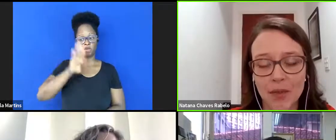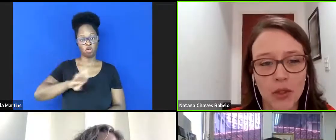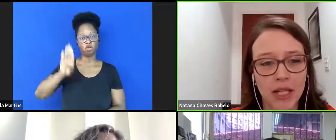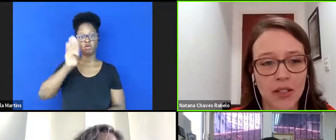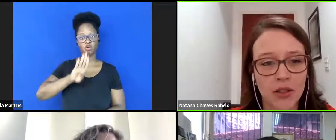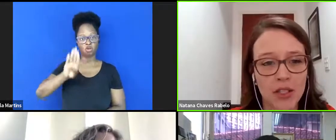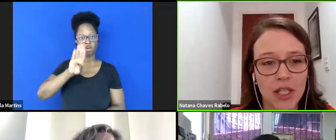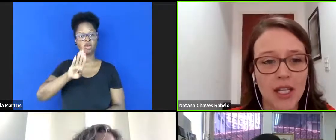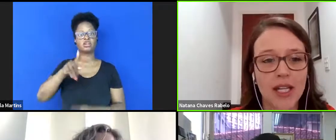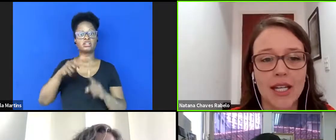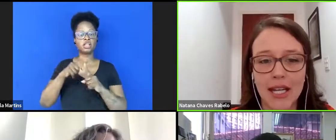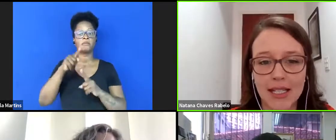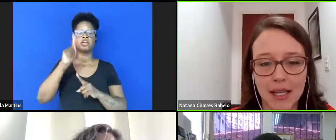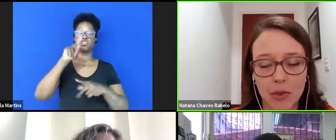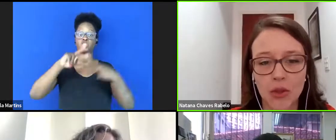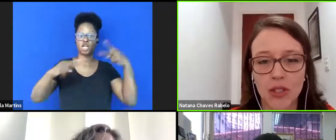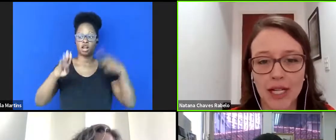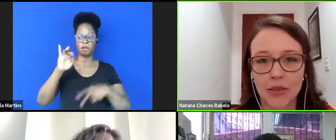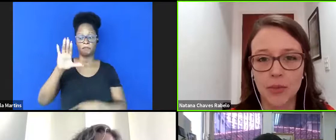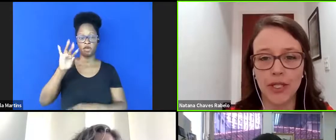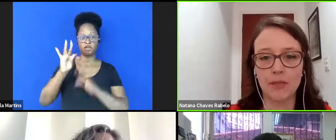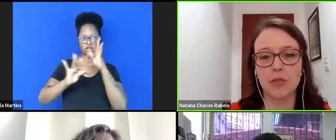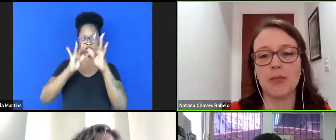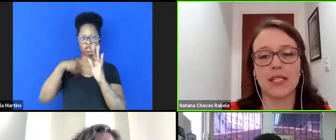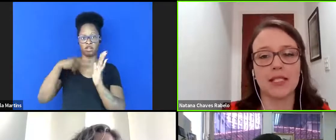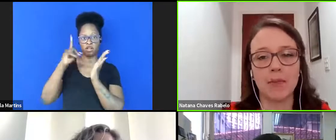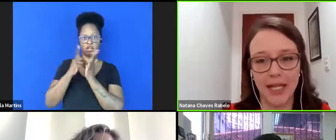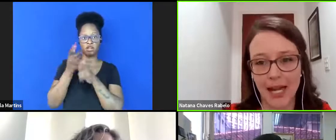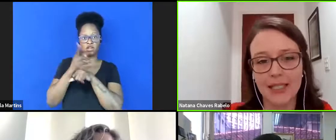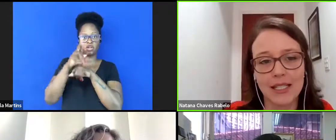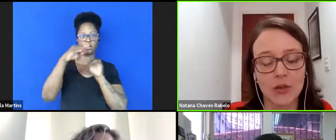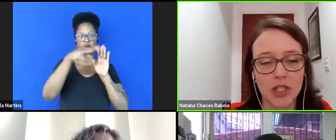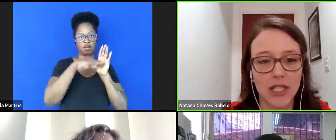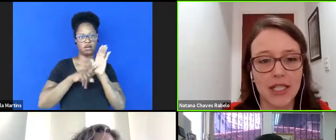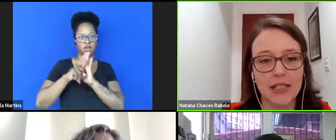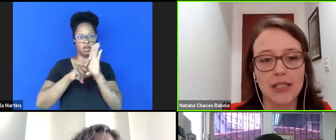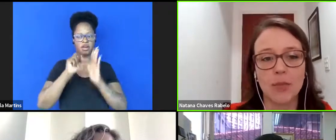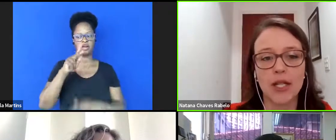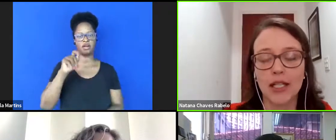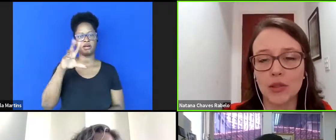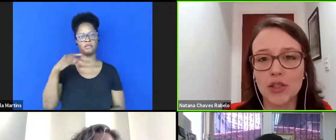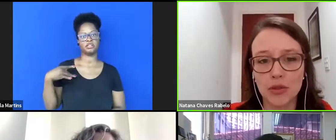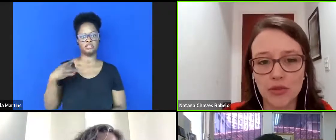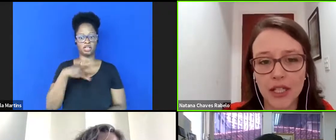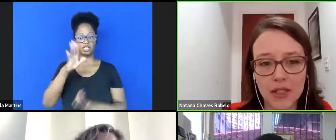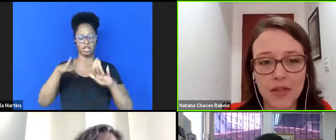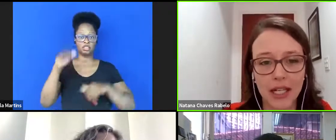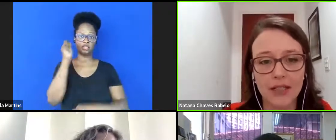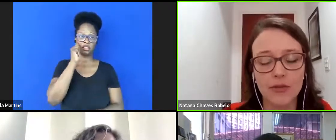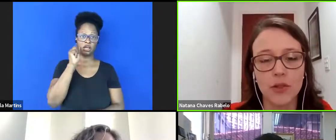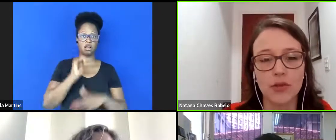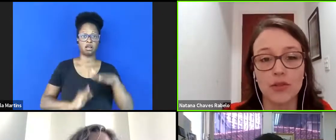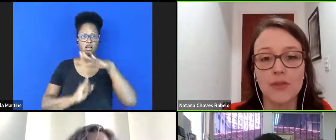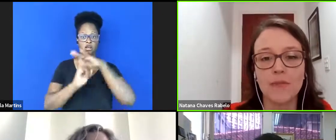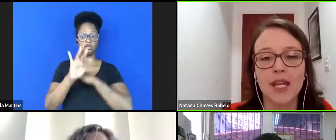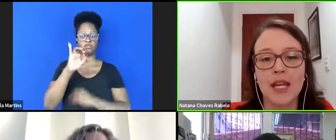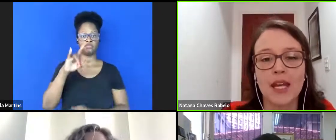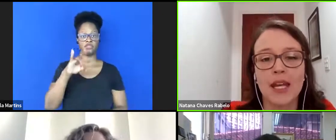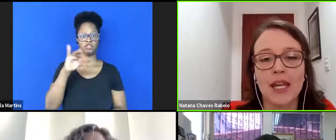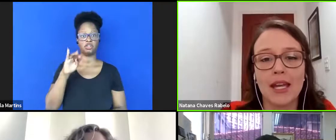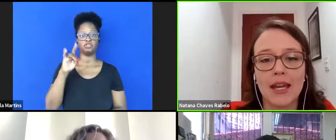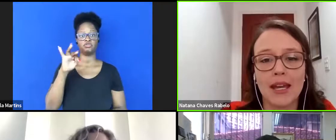em genética e biotecnologia e realizei meu doutorado no Programa de Pesquisa Aplicada à Saúde da Criança e da Mulher do Instituto Fernandes Figueira da Fiocruz.